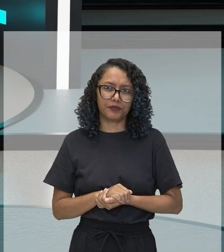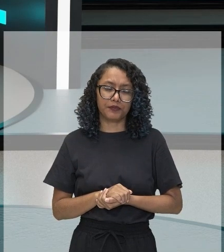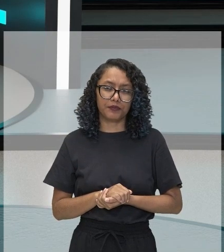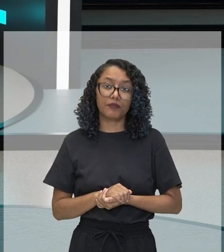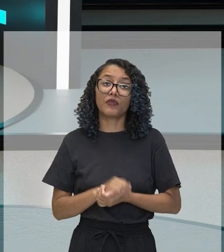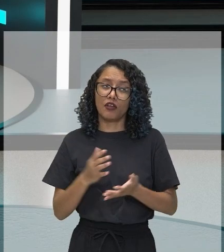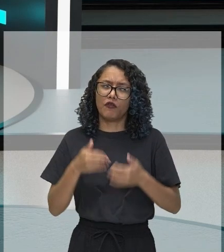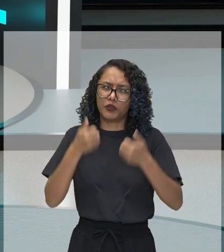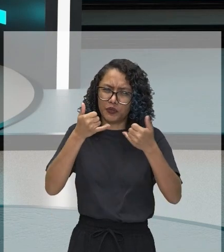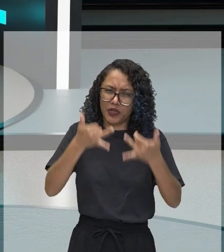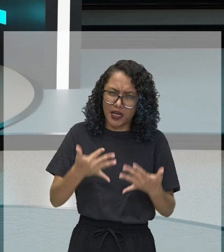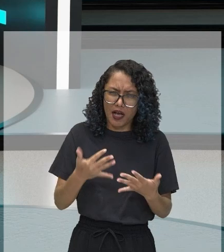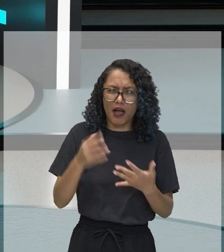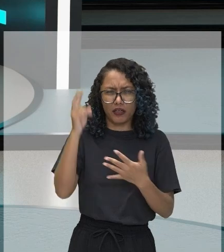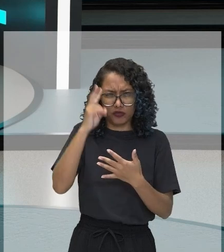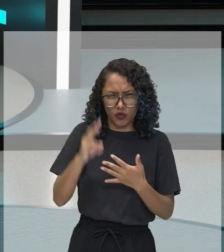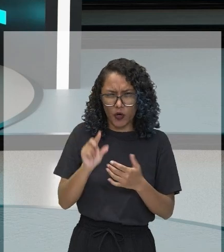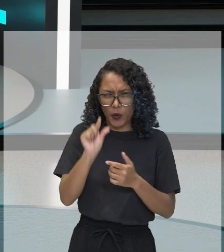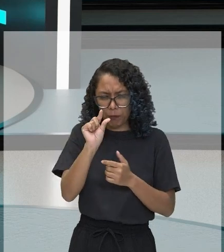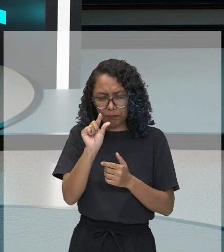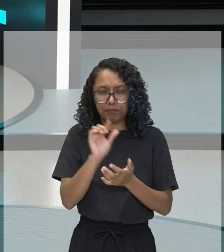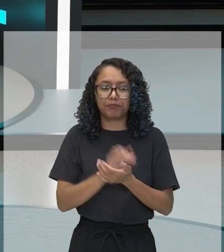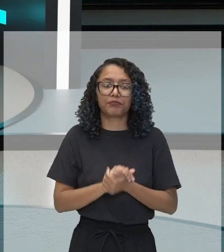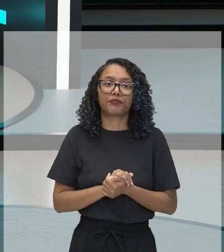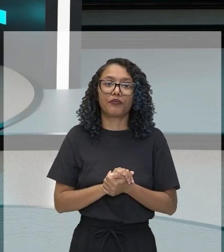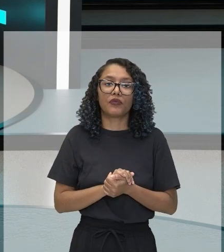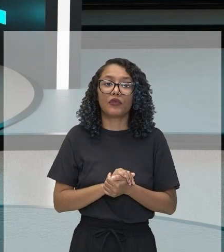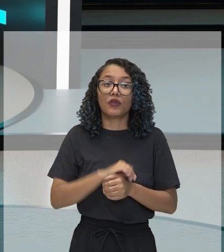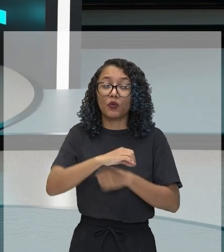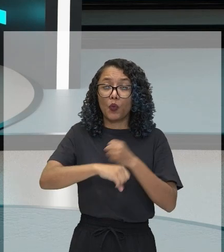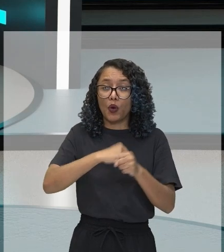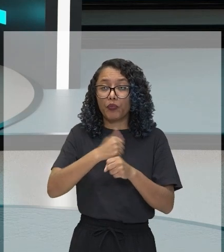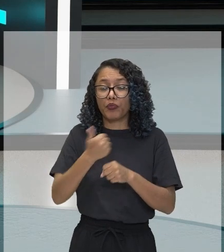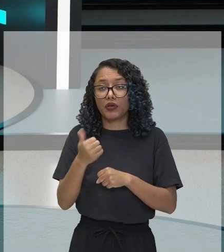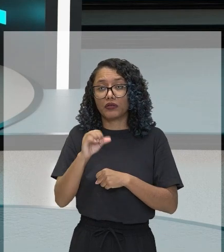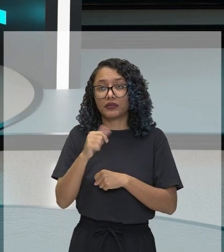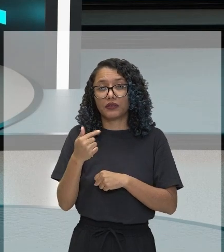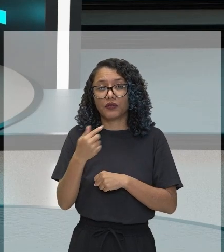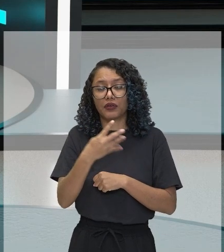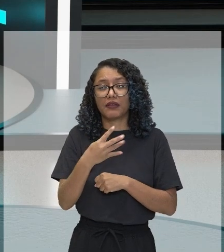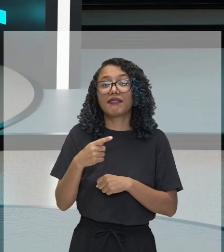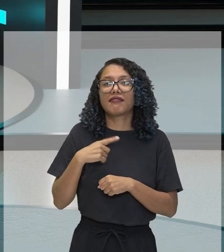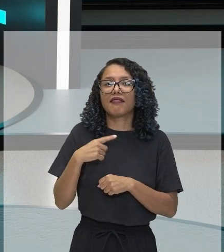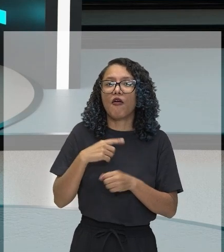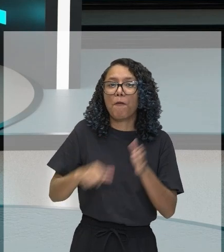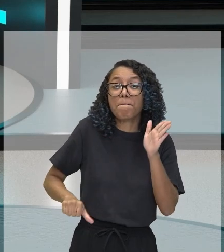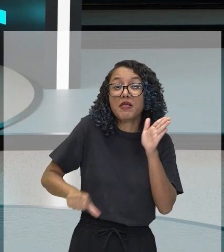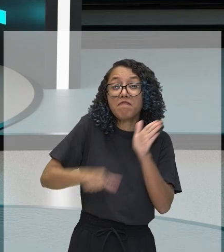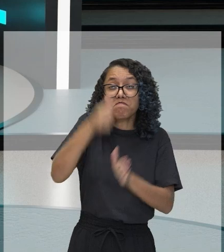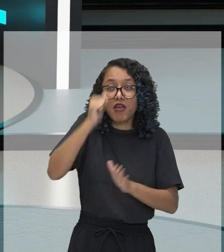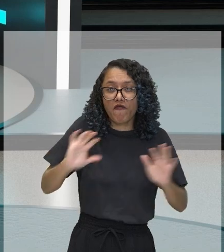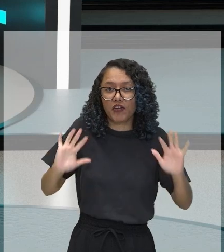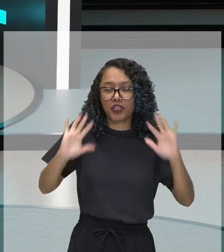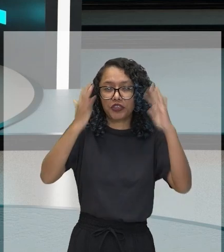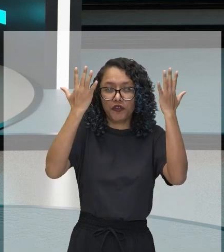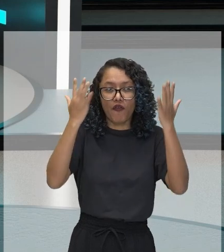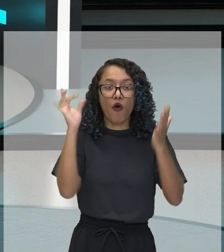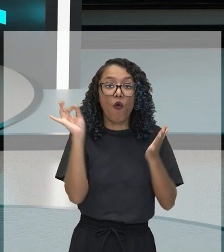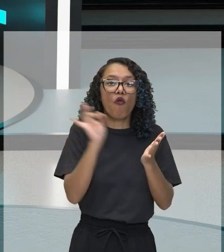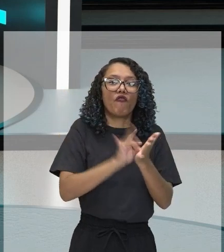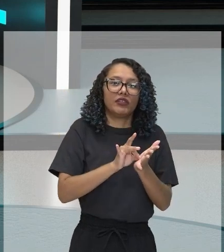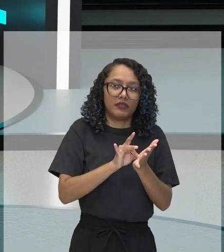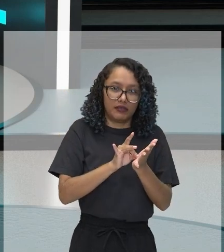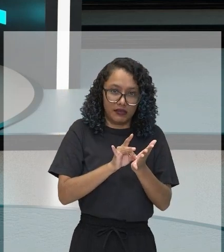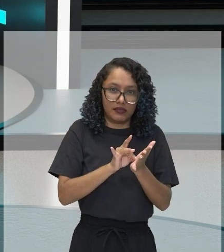um pouco da história. Recebeu o primeiro festival oficial do boi,